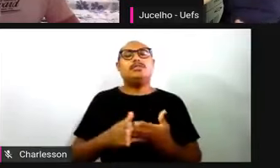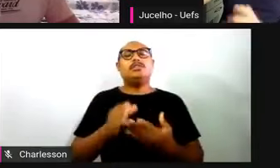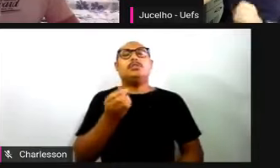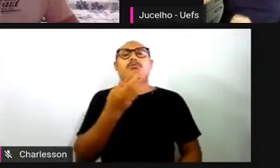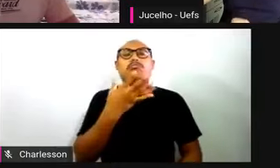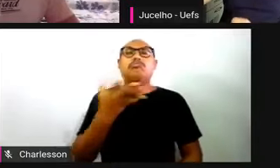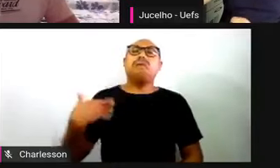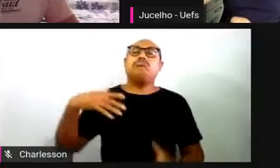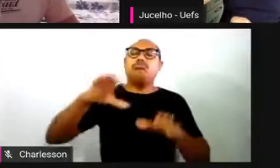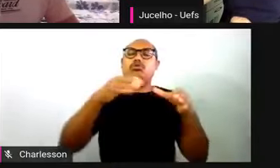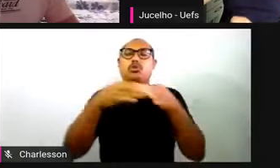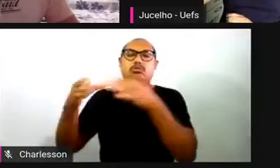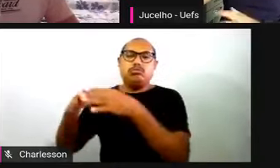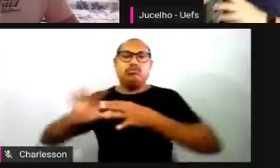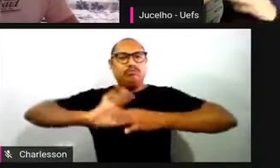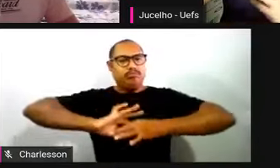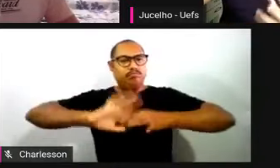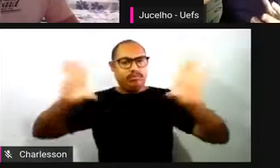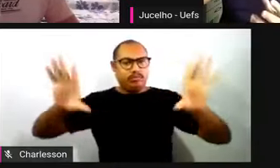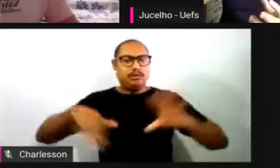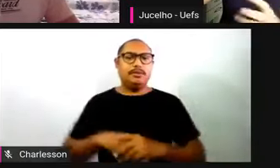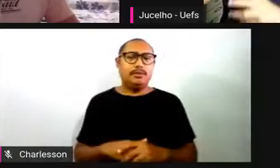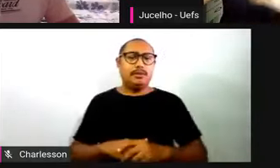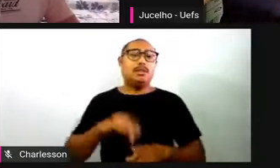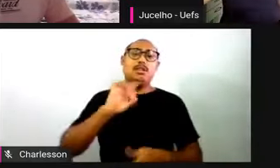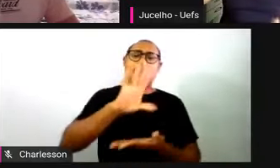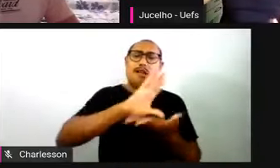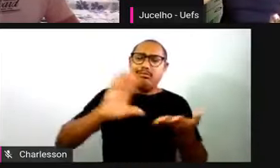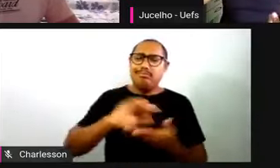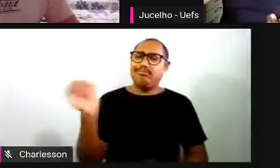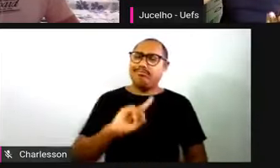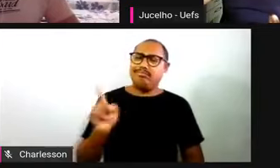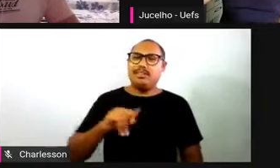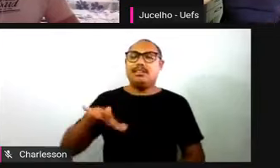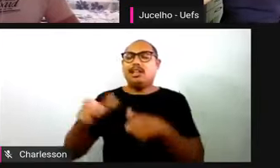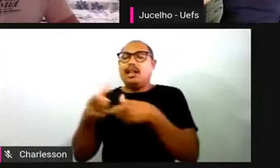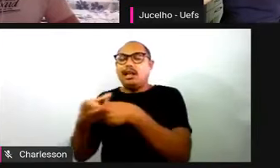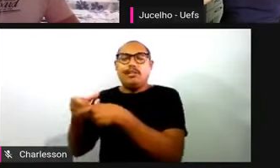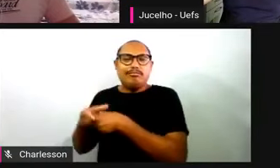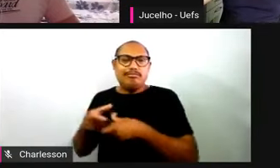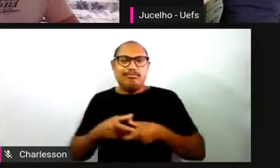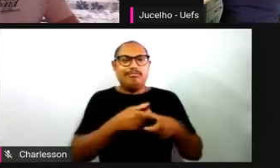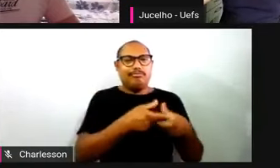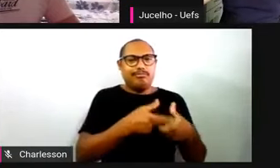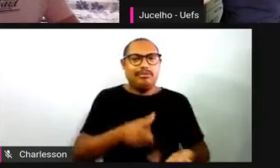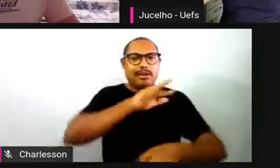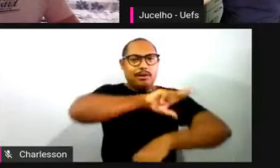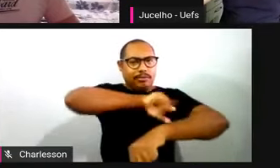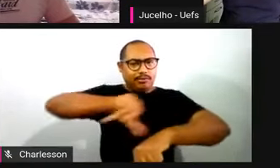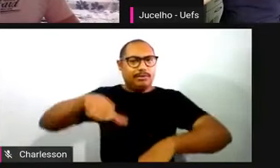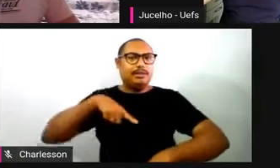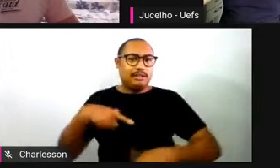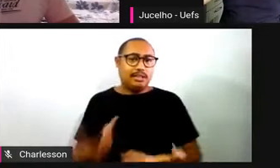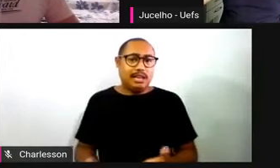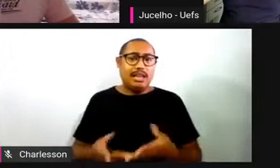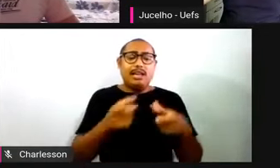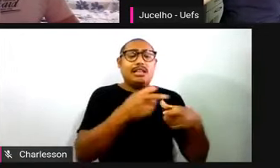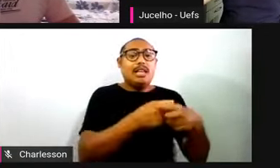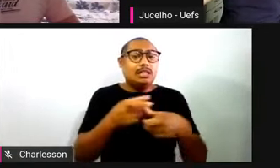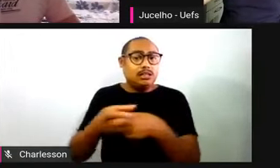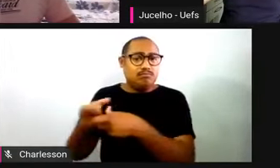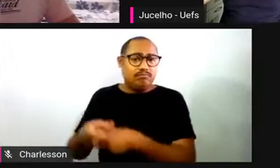de outros grupos. Eu acho que não só os ciganos, todas as minorias, né, étnicas. Assim, essas minorias,